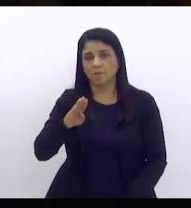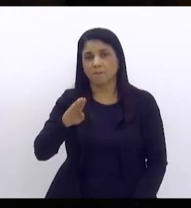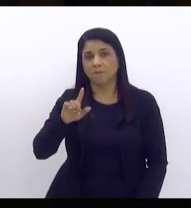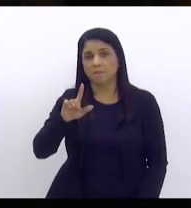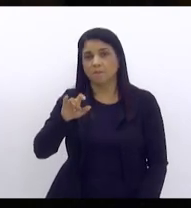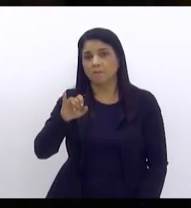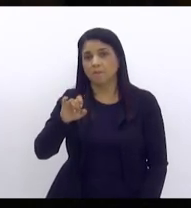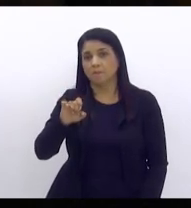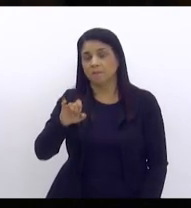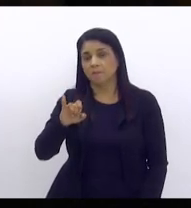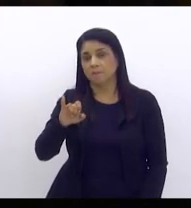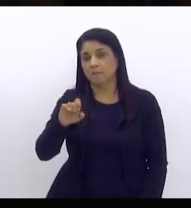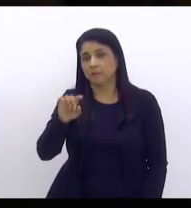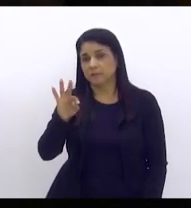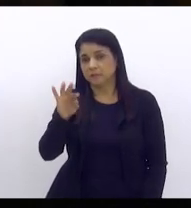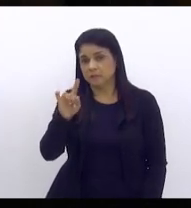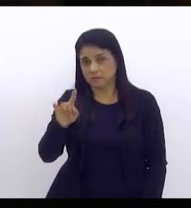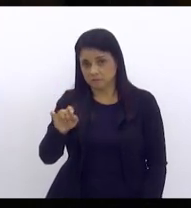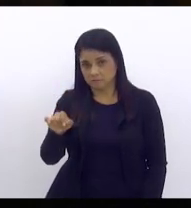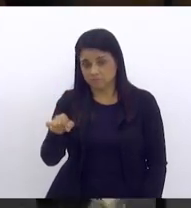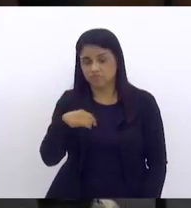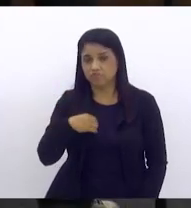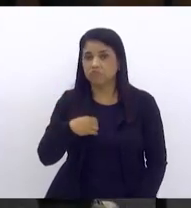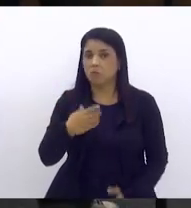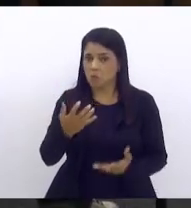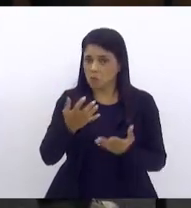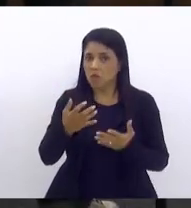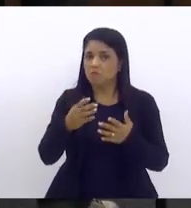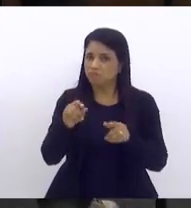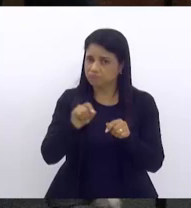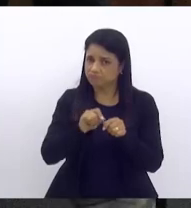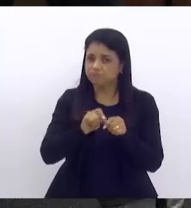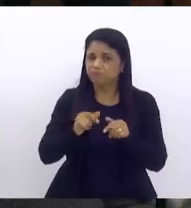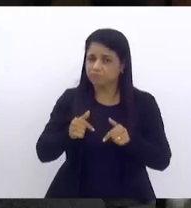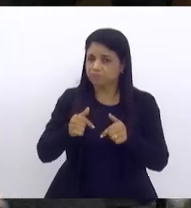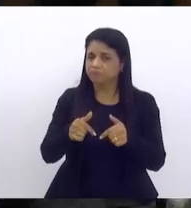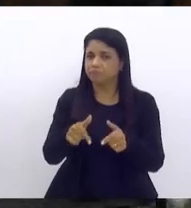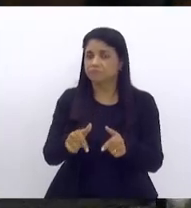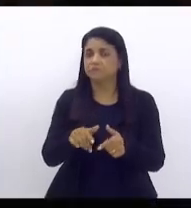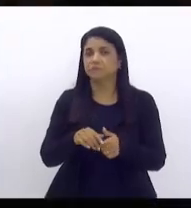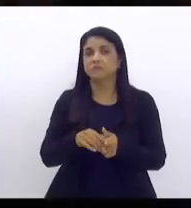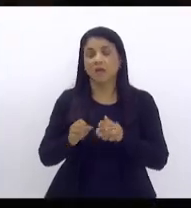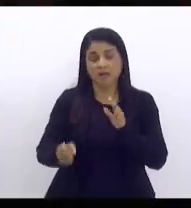Eu louvo que seja feito, mas as leis que eu aqui produzi